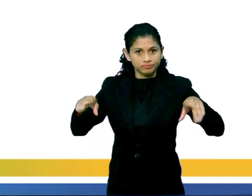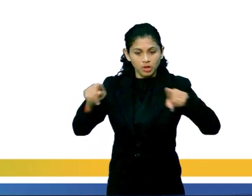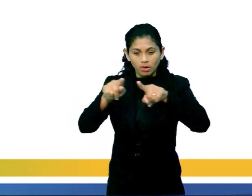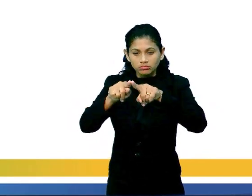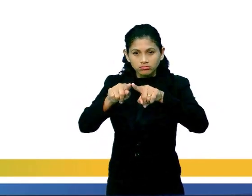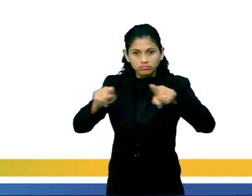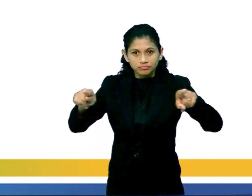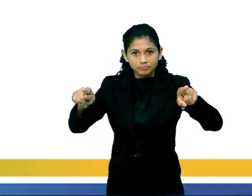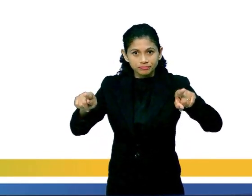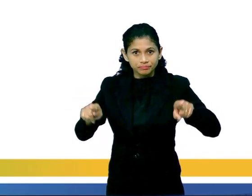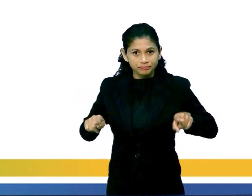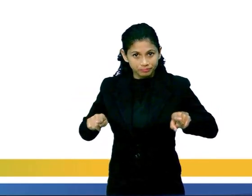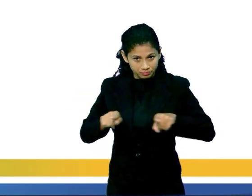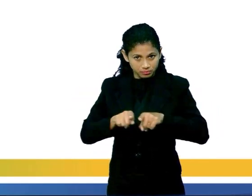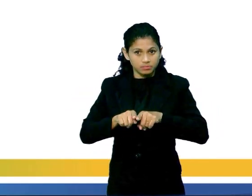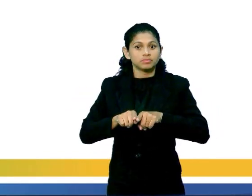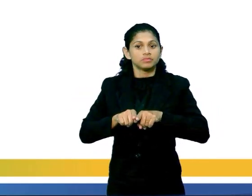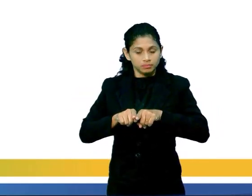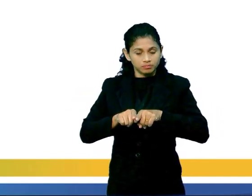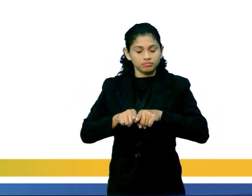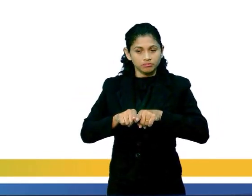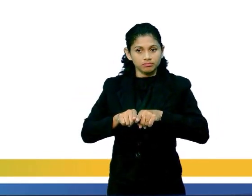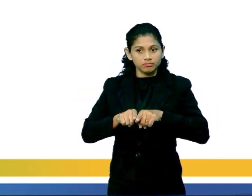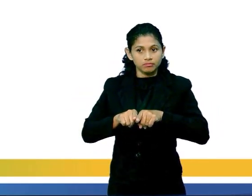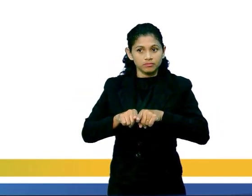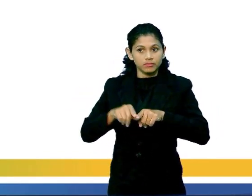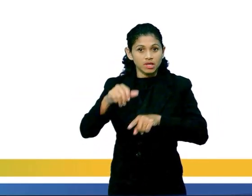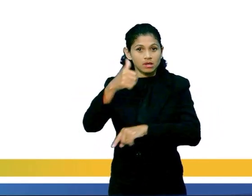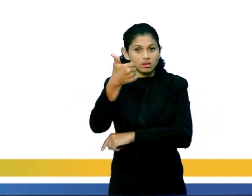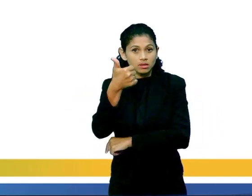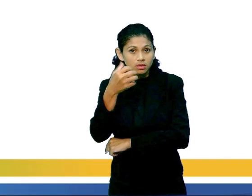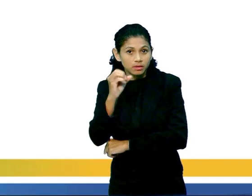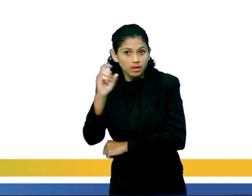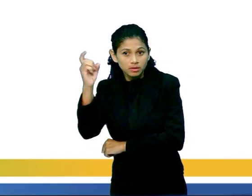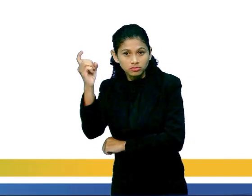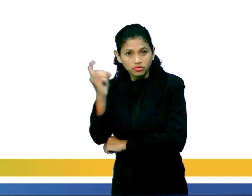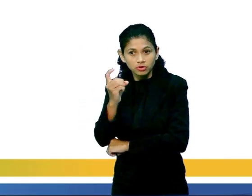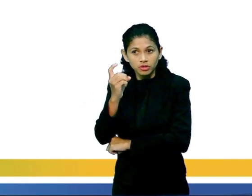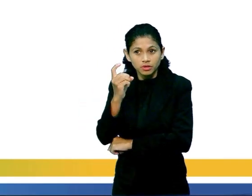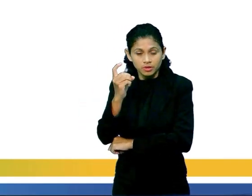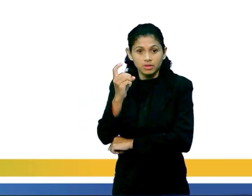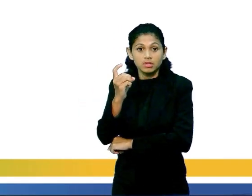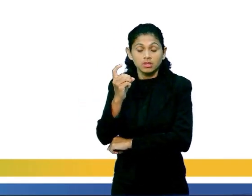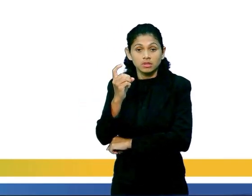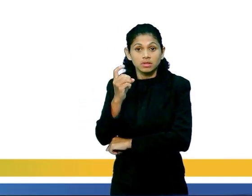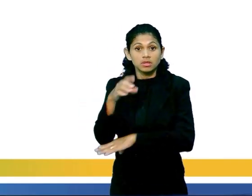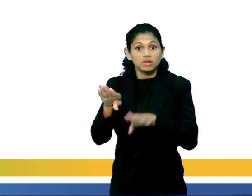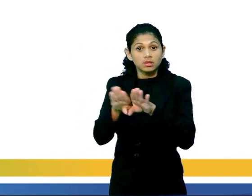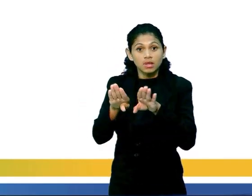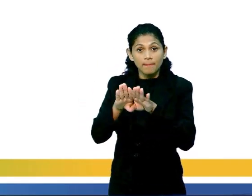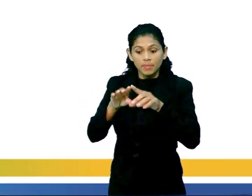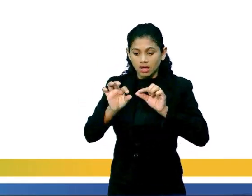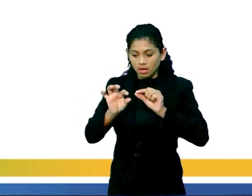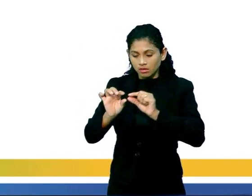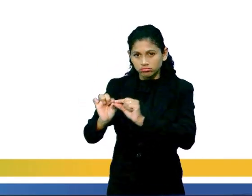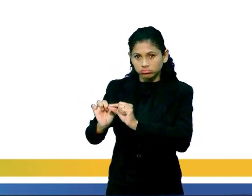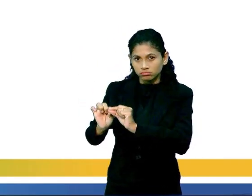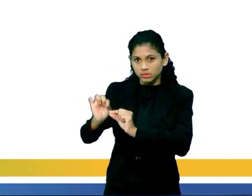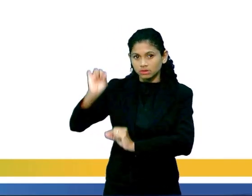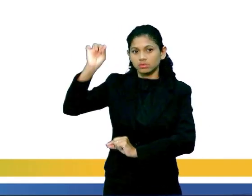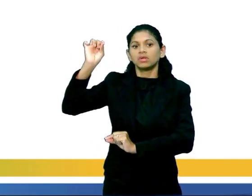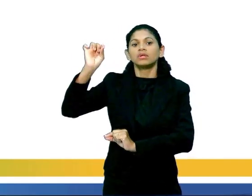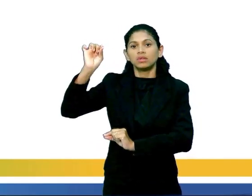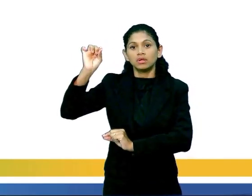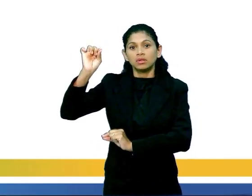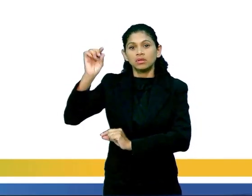comprimento 10x e largura x mais 6, que nós vimos na imagem anterior, no início da